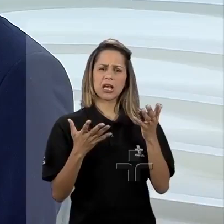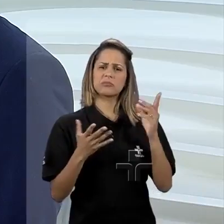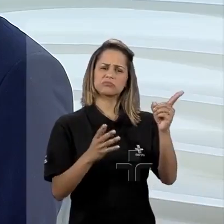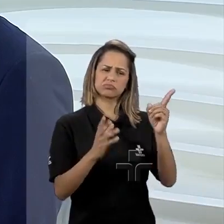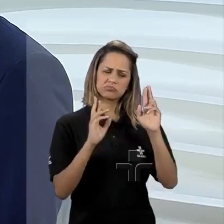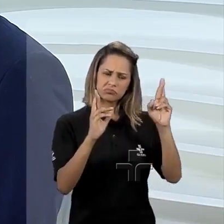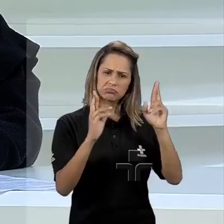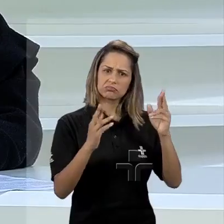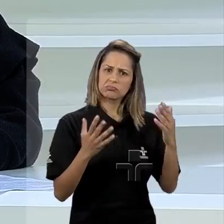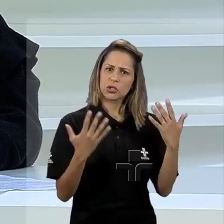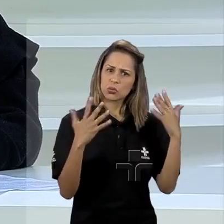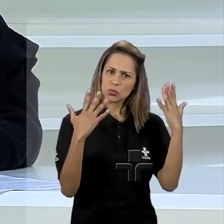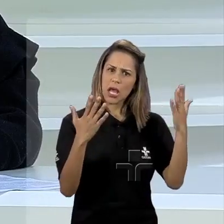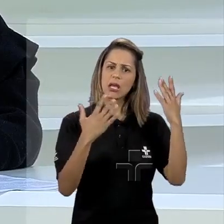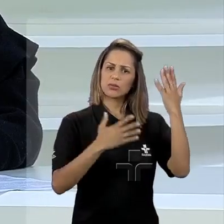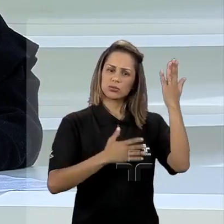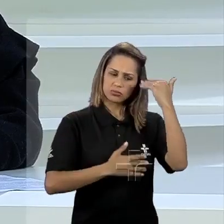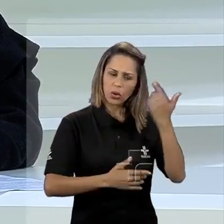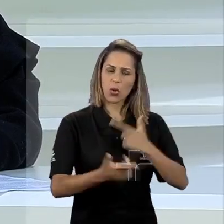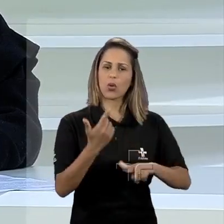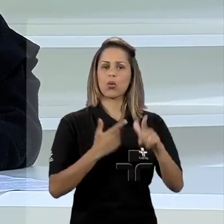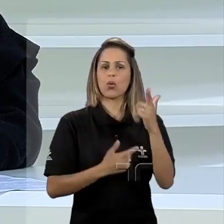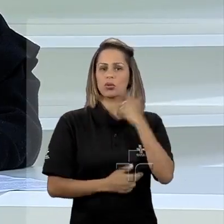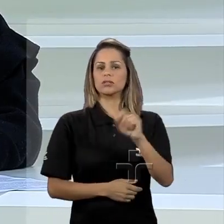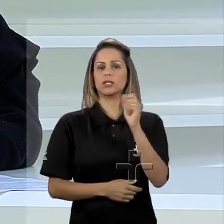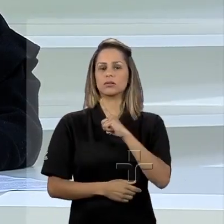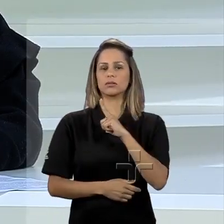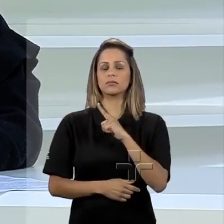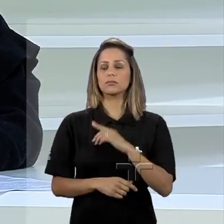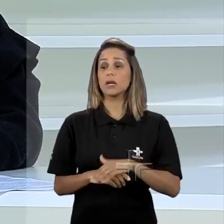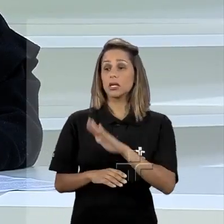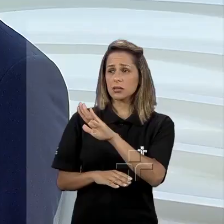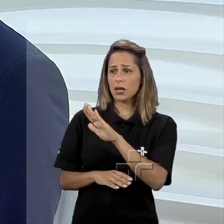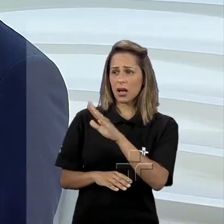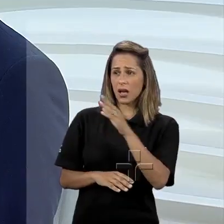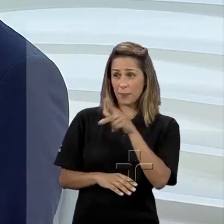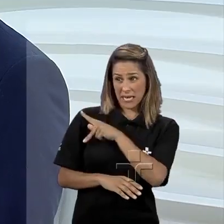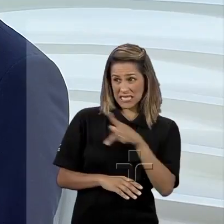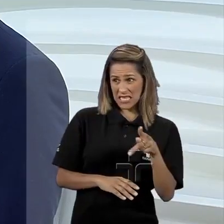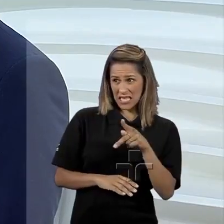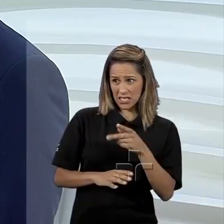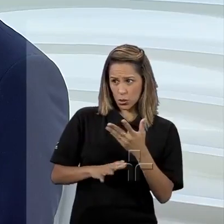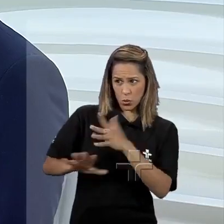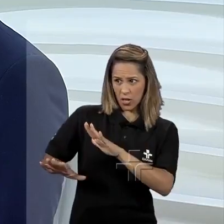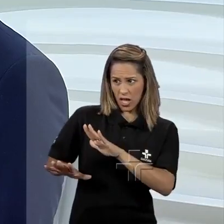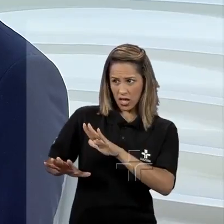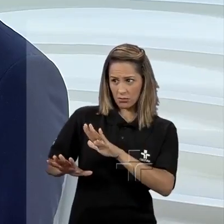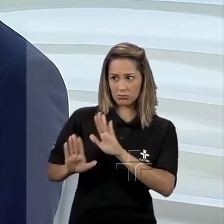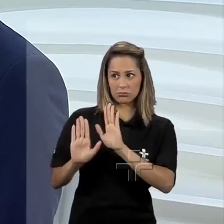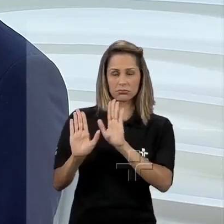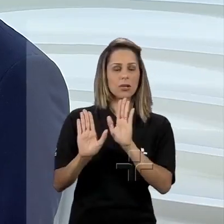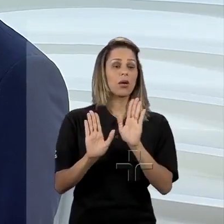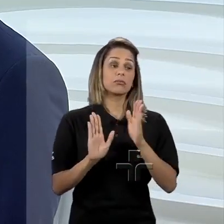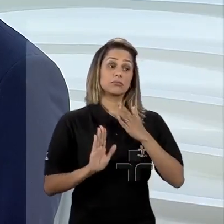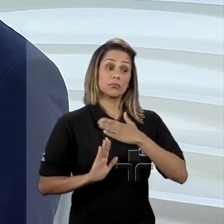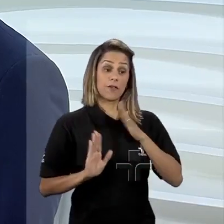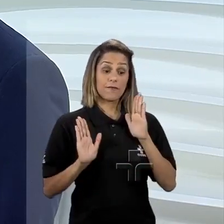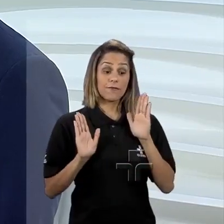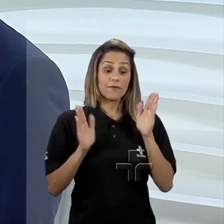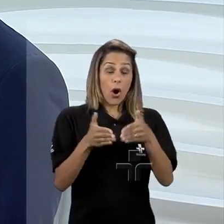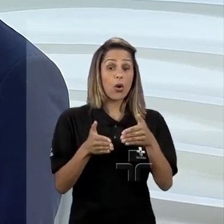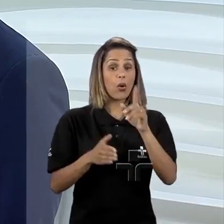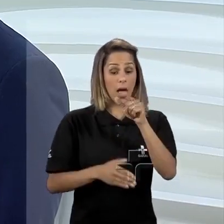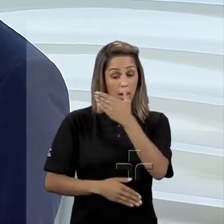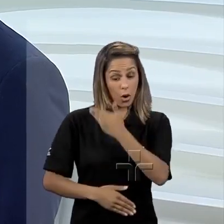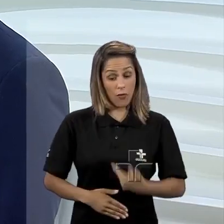elegerem governadores. E a presidência continua fora do seu radar, candidato? O meu foco é governo do Estado, Ana. Eu sou candidato ao